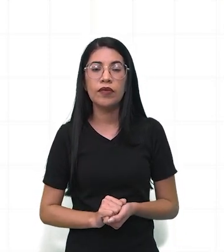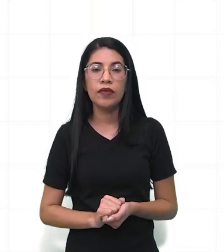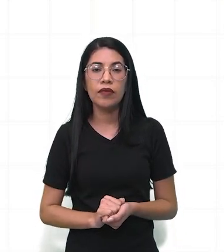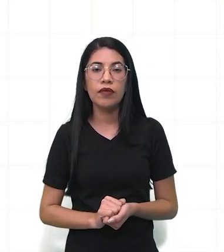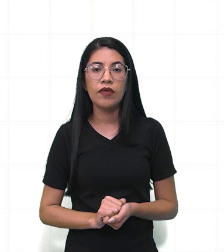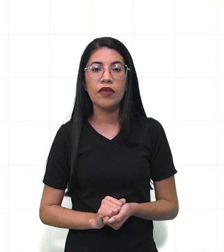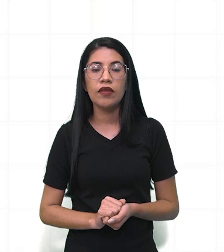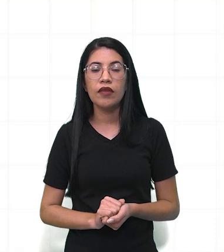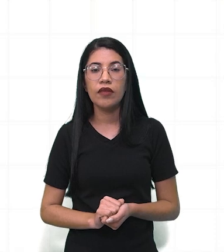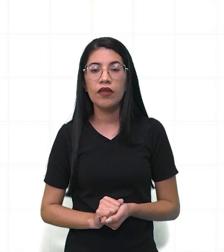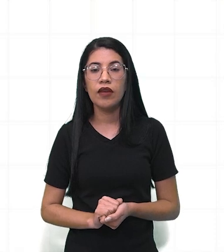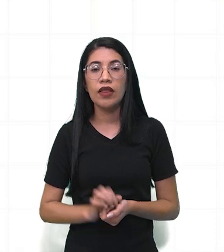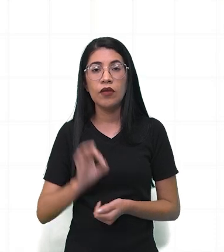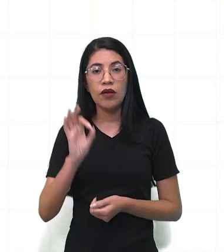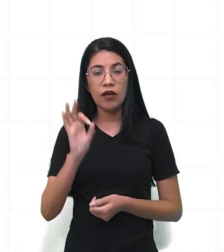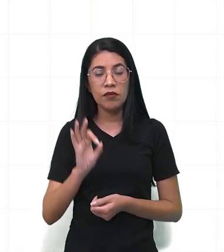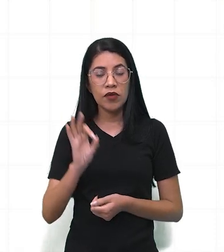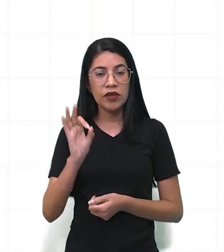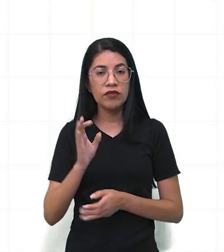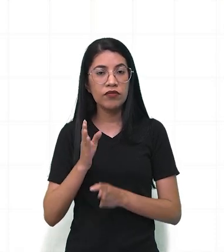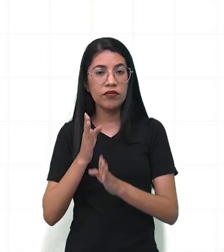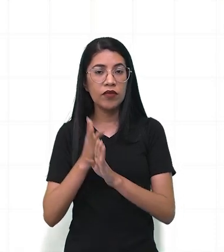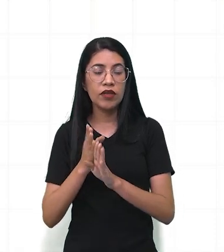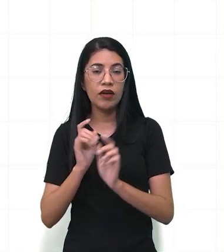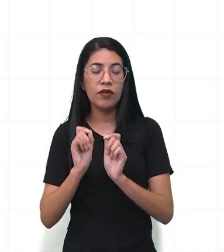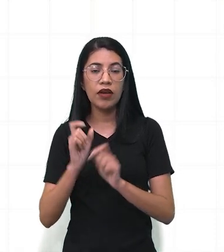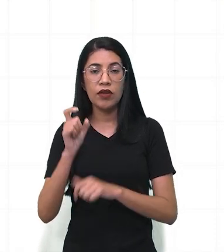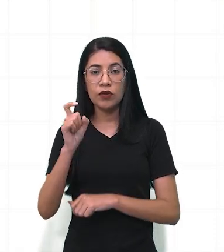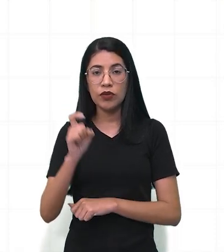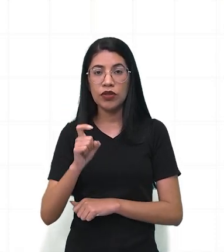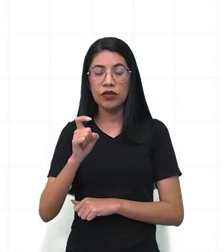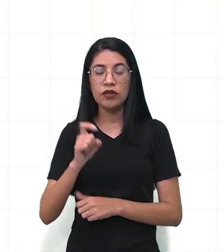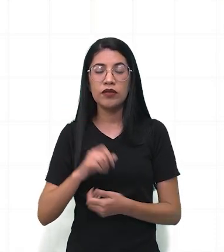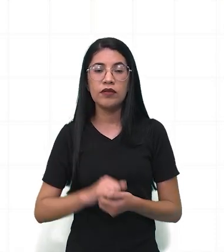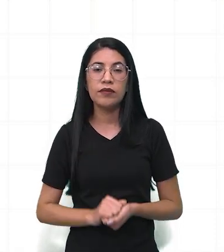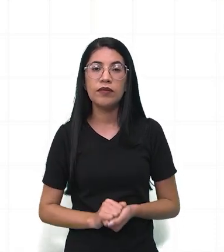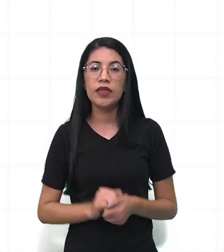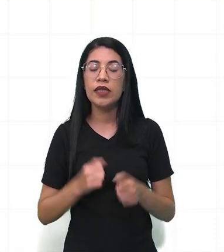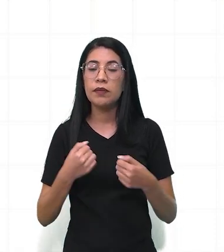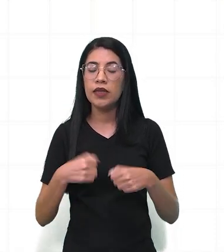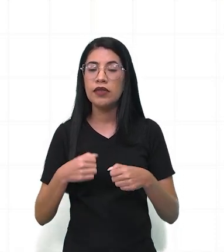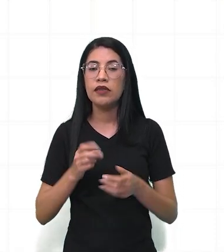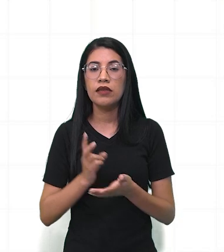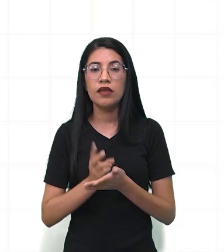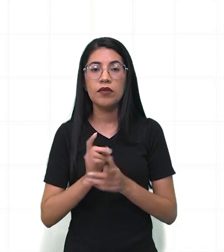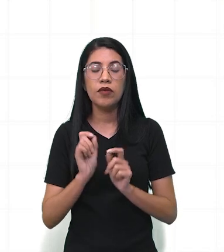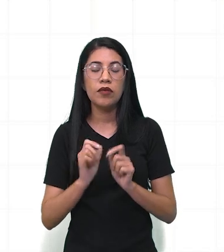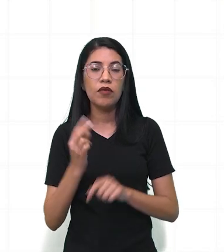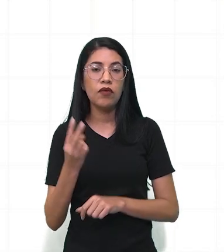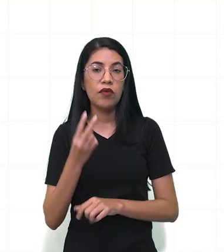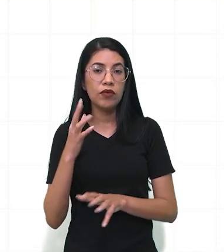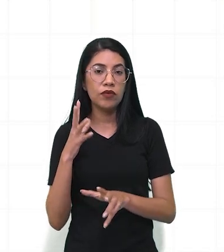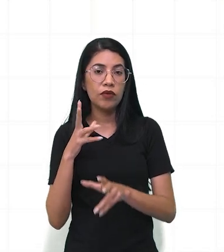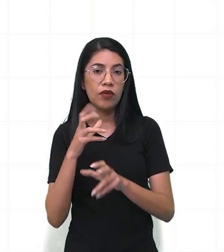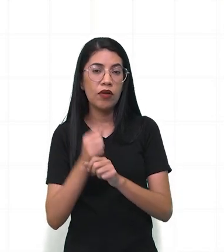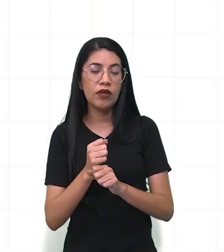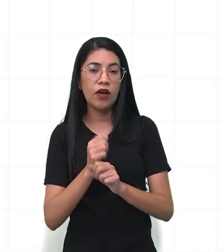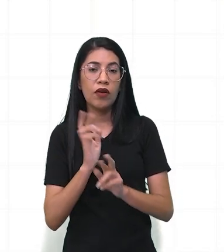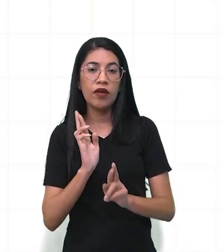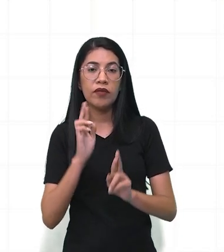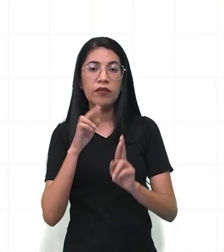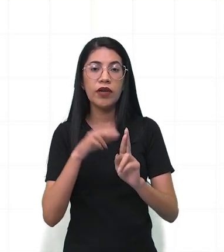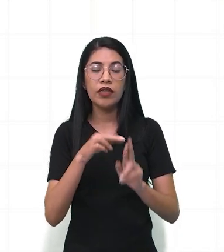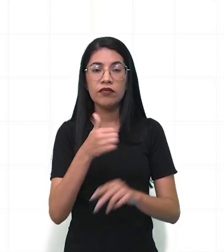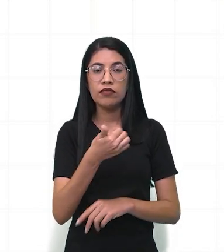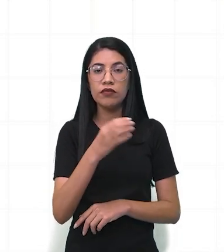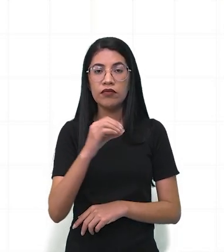você quer descobrir de x. Sempre não esqueçam que o valor total refere-se a 100%.